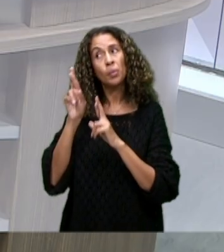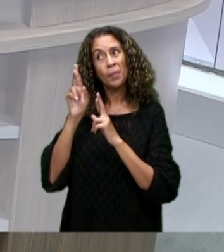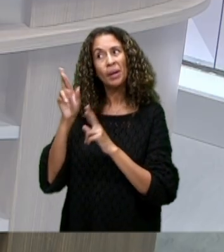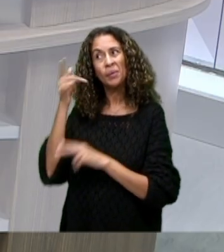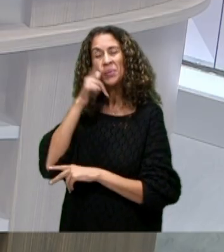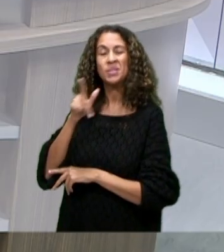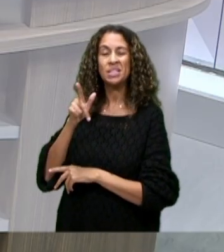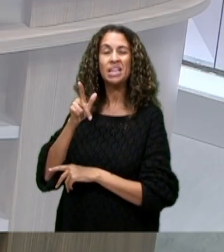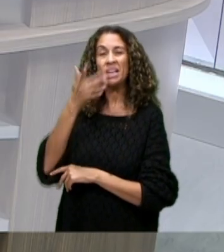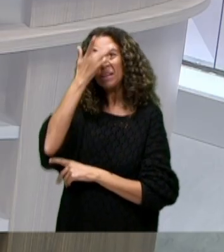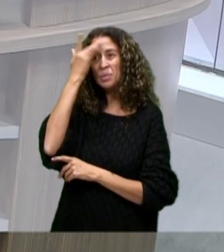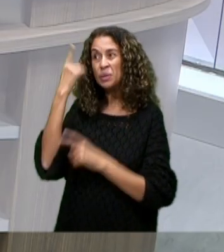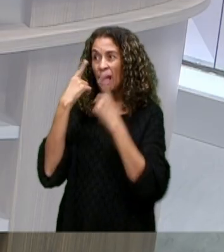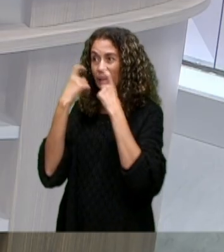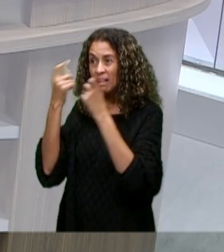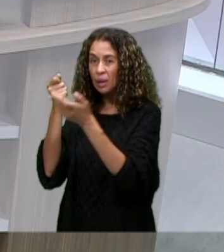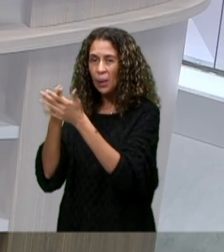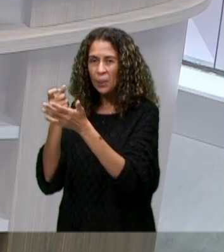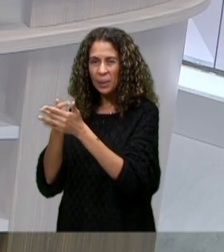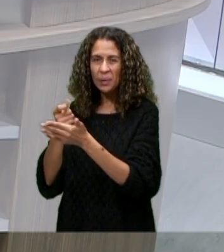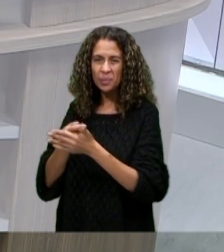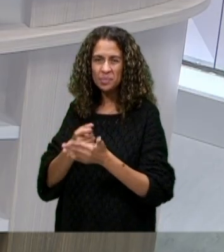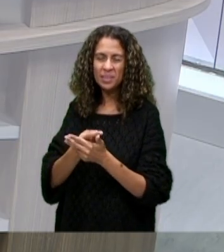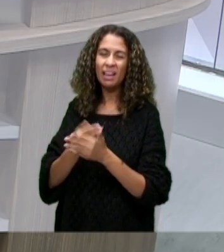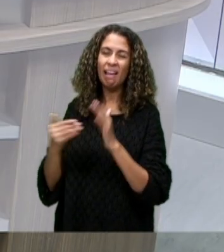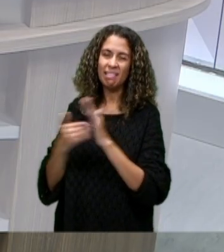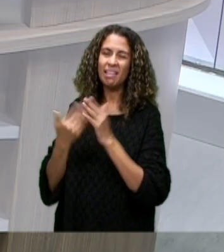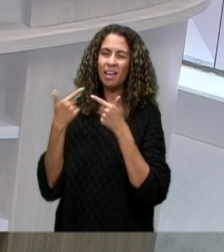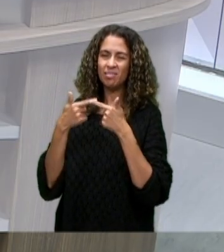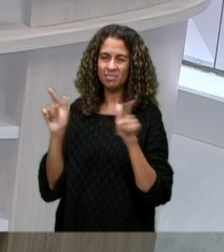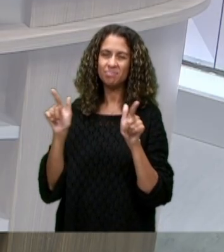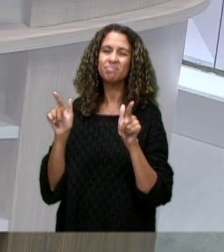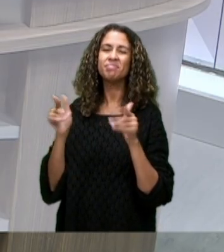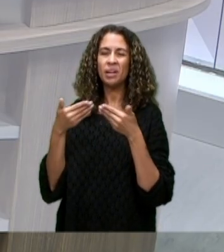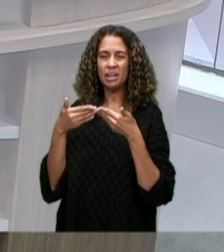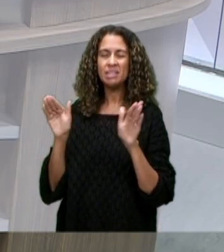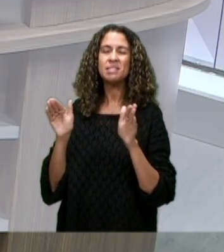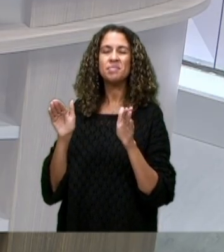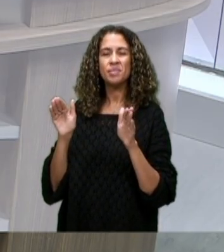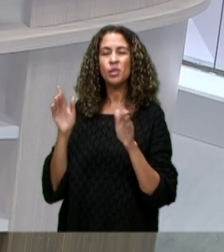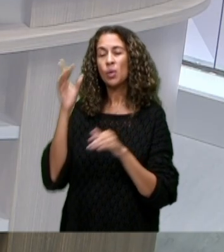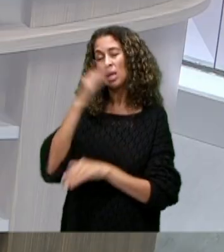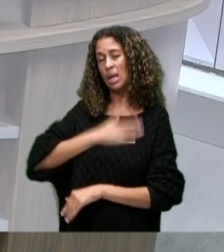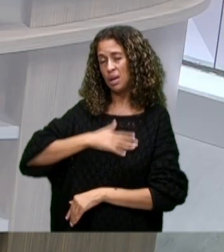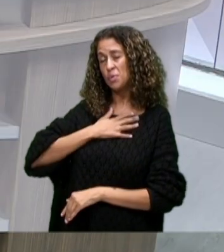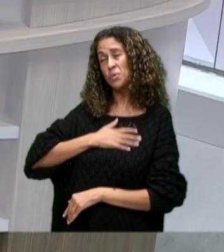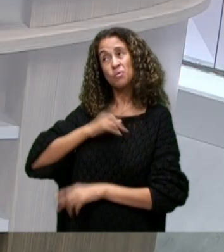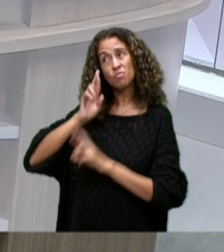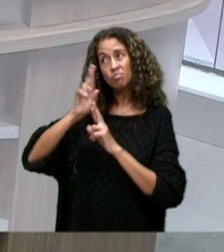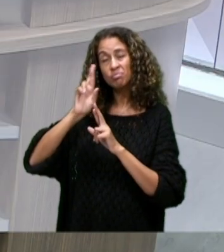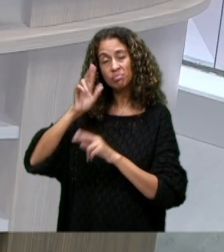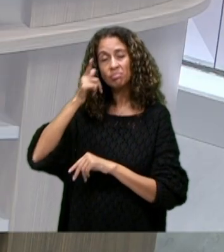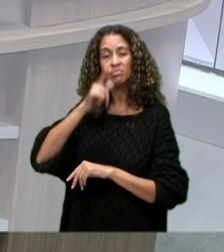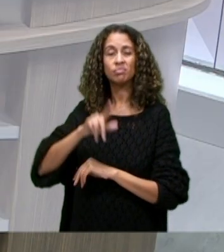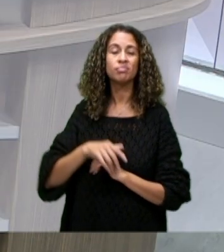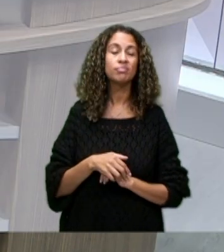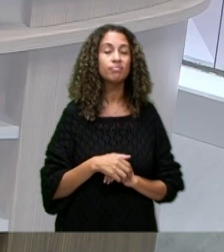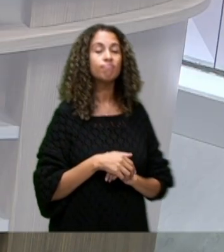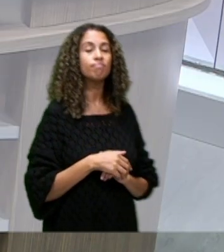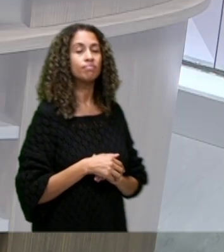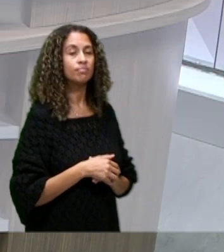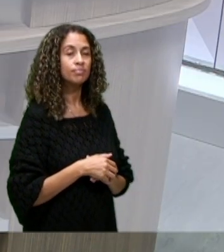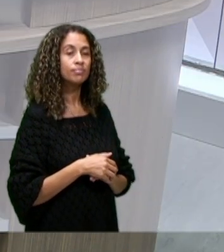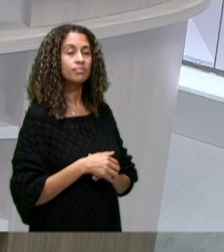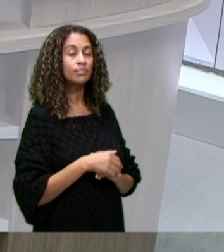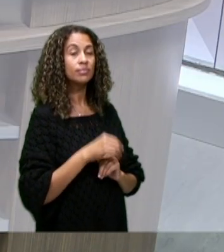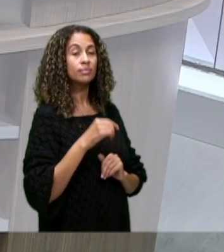demanda. Tu espera chegar nessa demanda. Até o dia do lançamento, que é em agosto, eu espero chegar nessa demanda. E quando